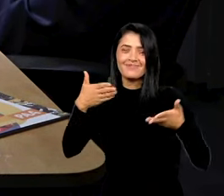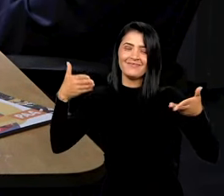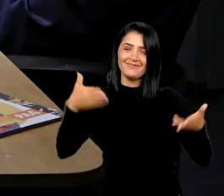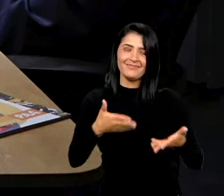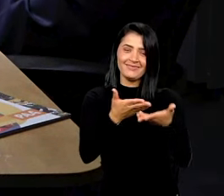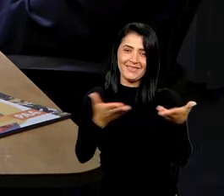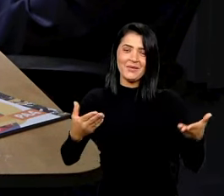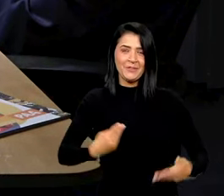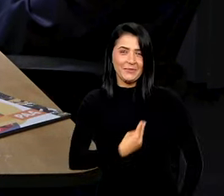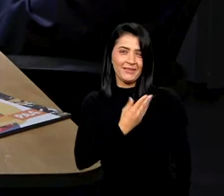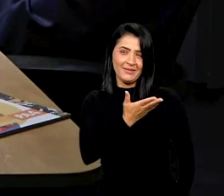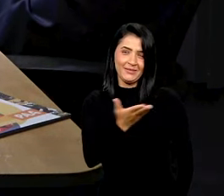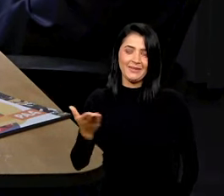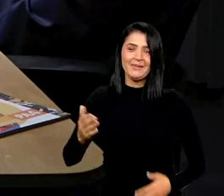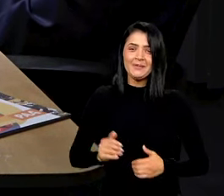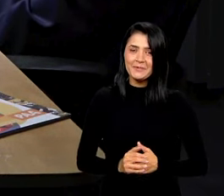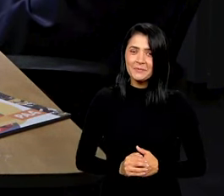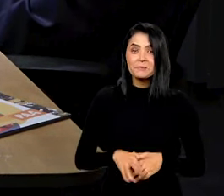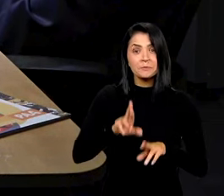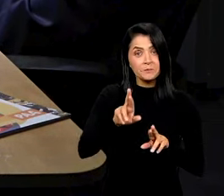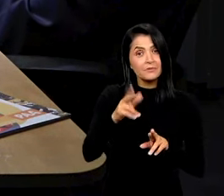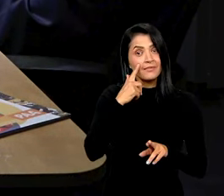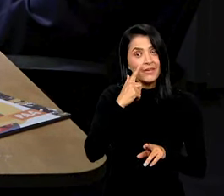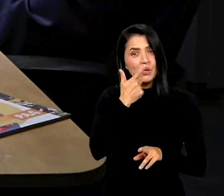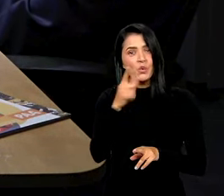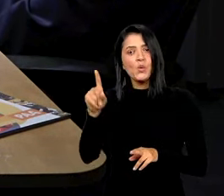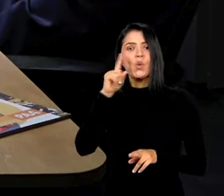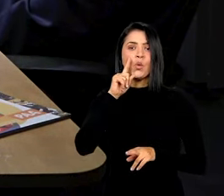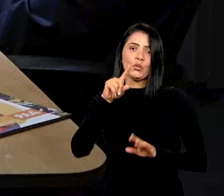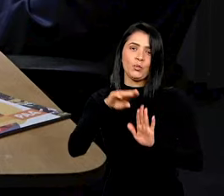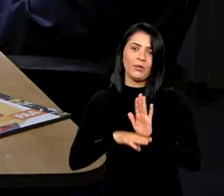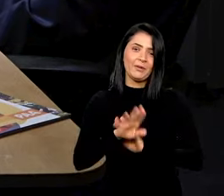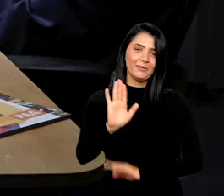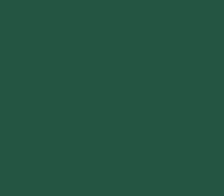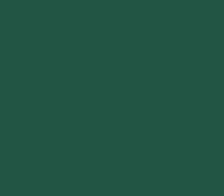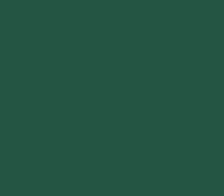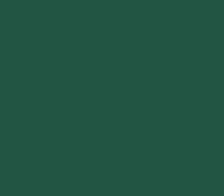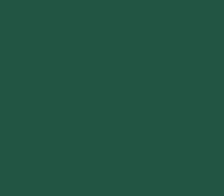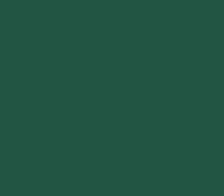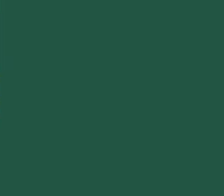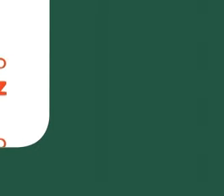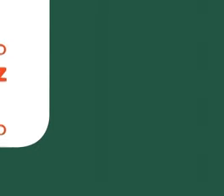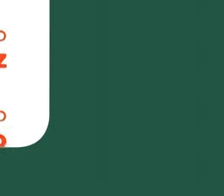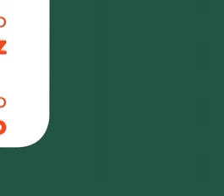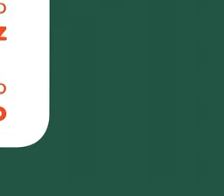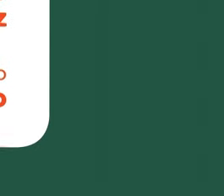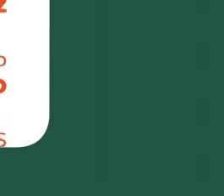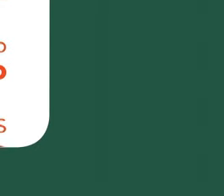participação, a presença de vocês e espero vocês no próximo programa. Até lá!